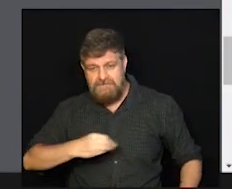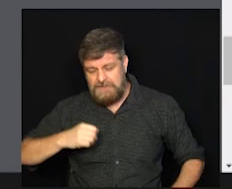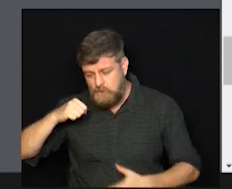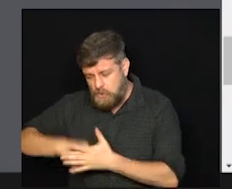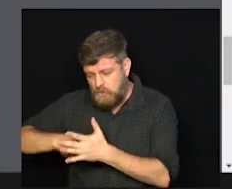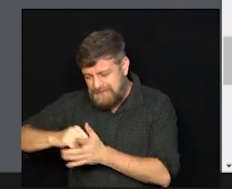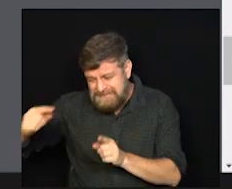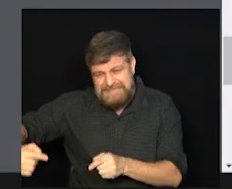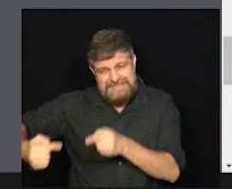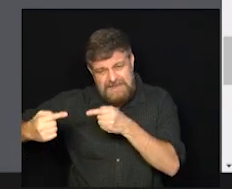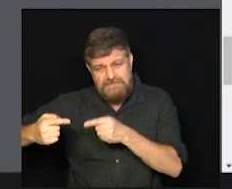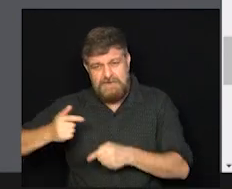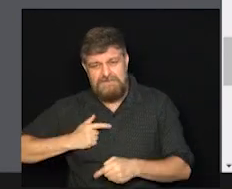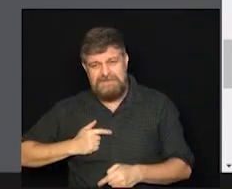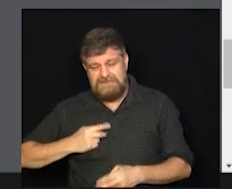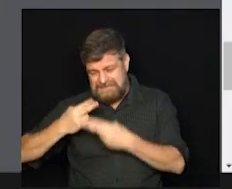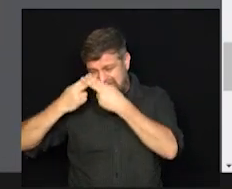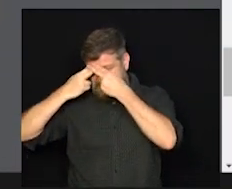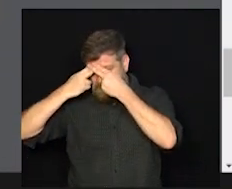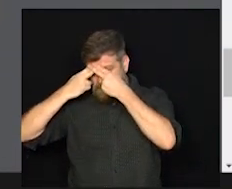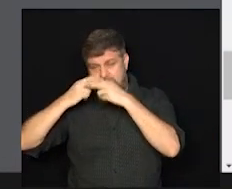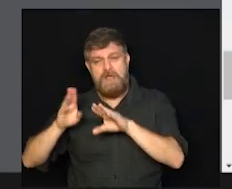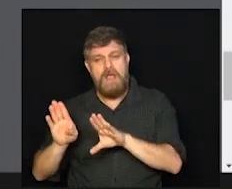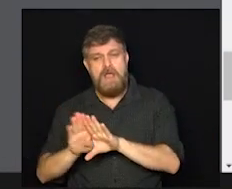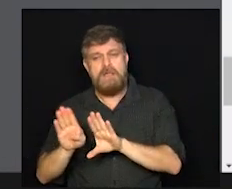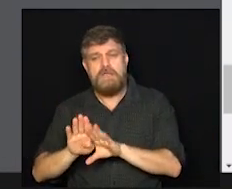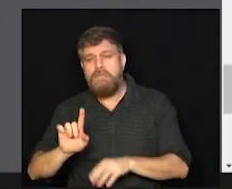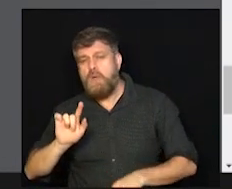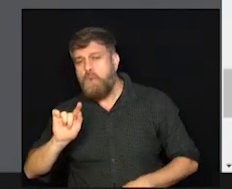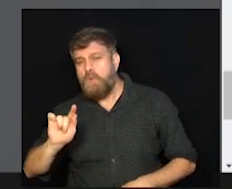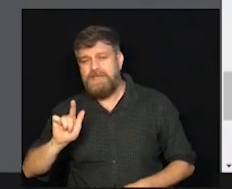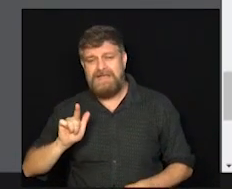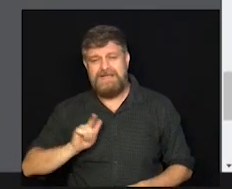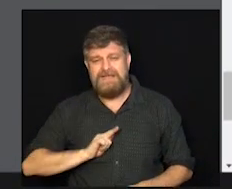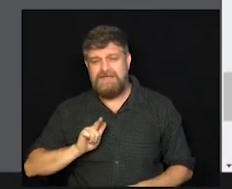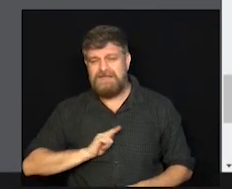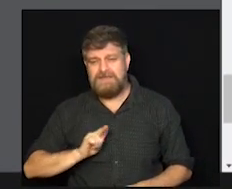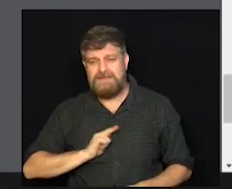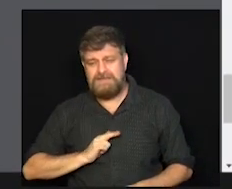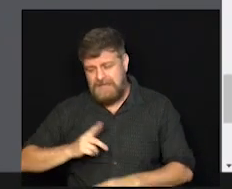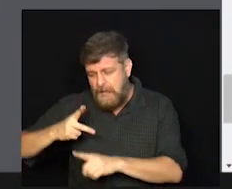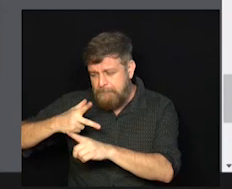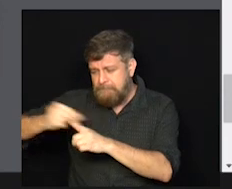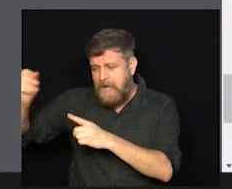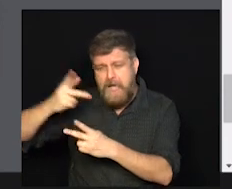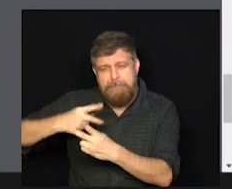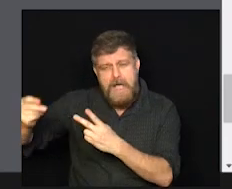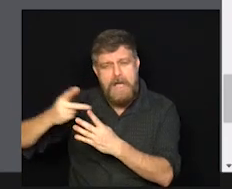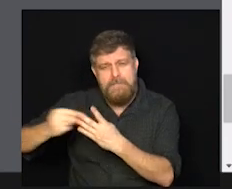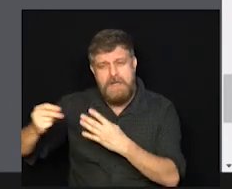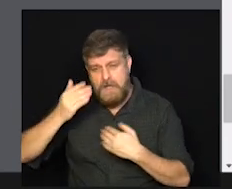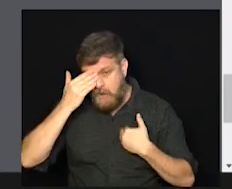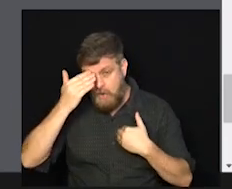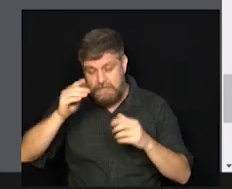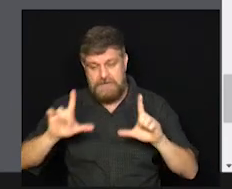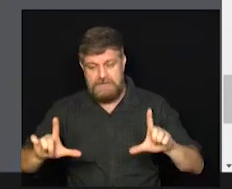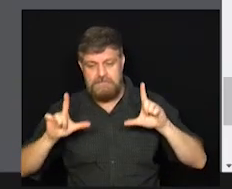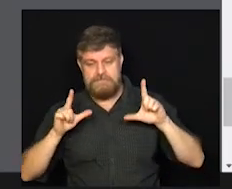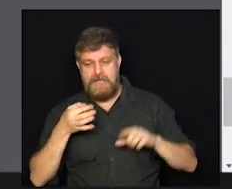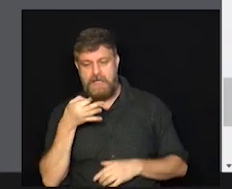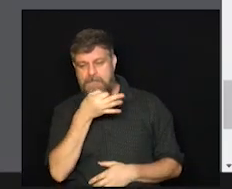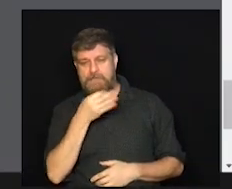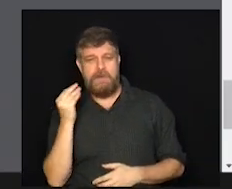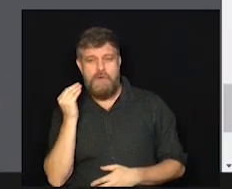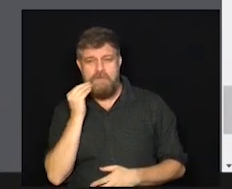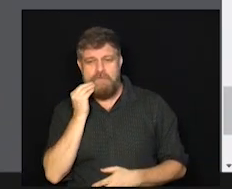lutas, desilusões e também muitas conquistas. Obrigado pela oportunidade aqui de